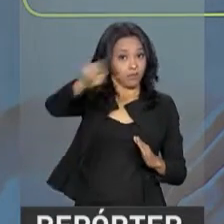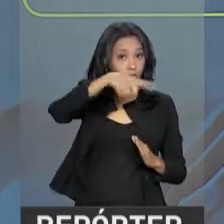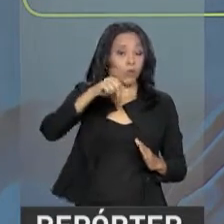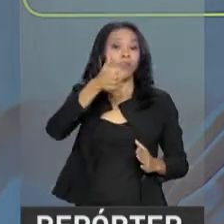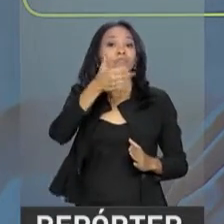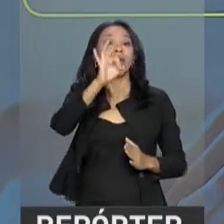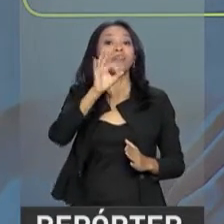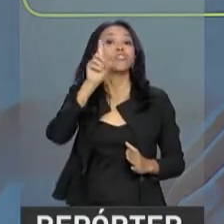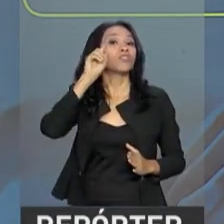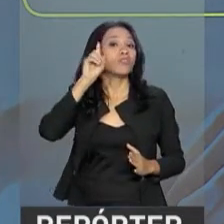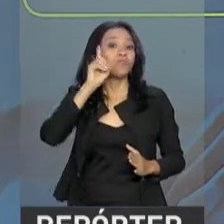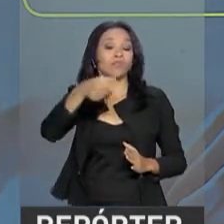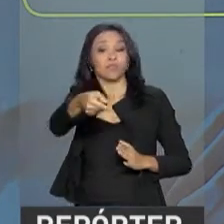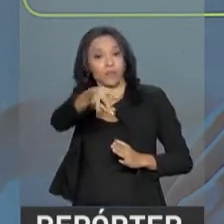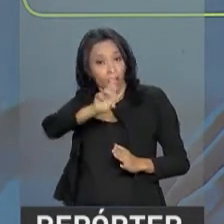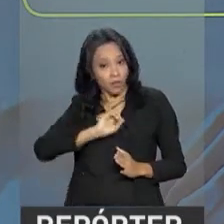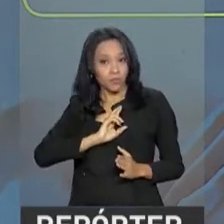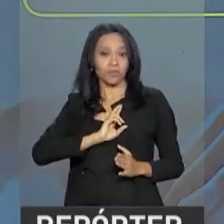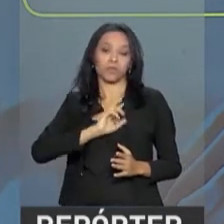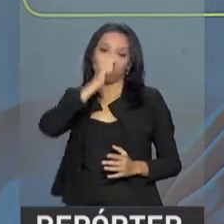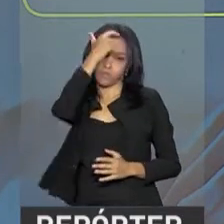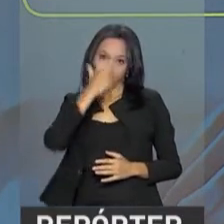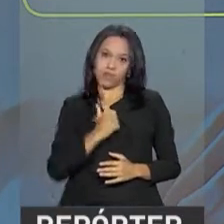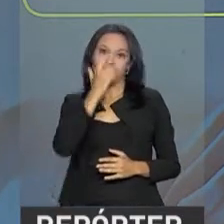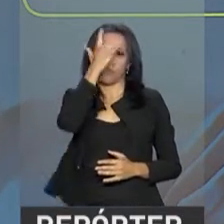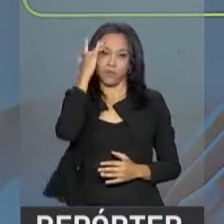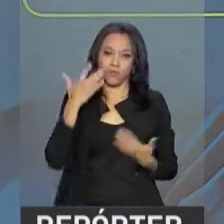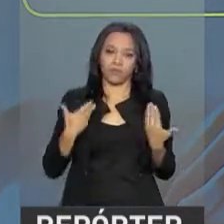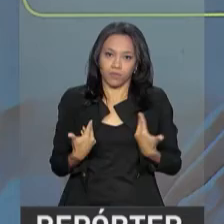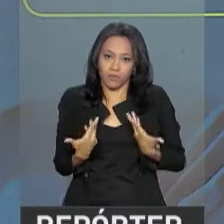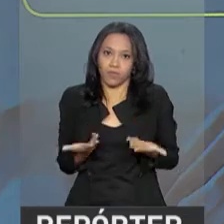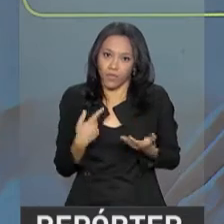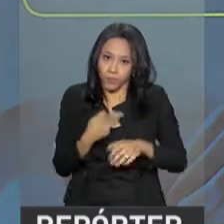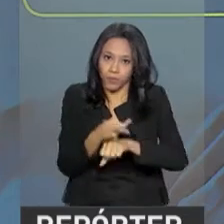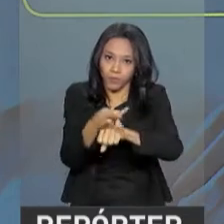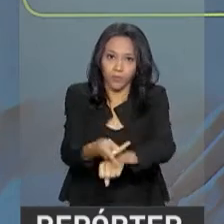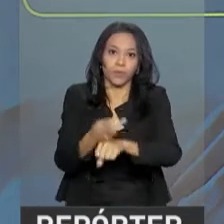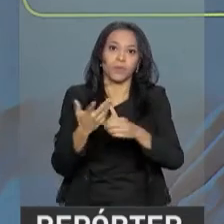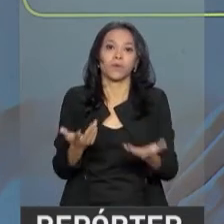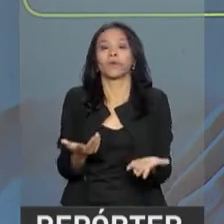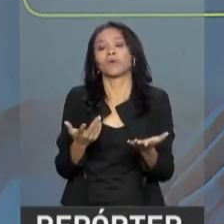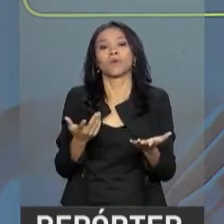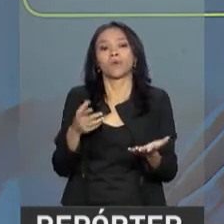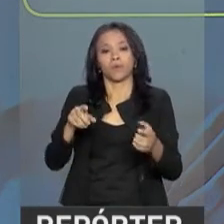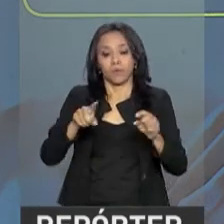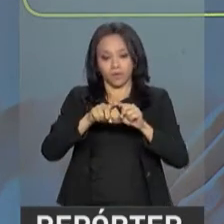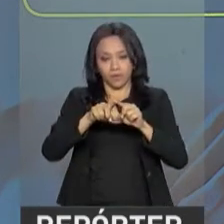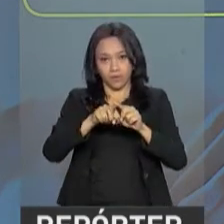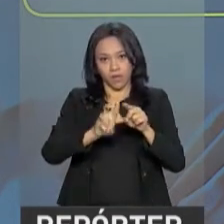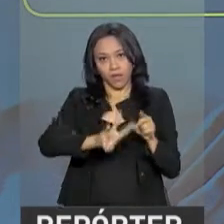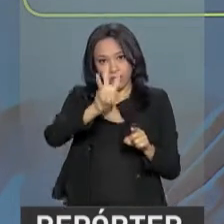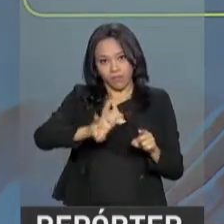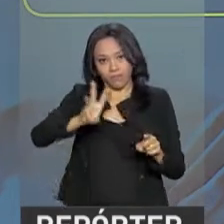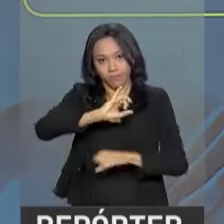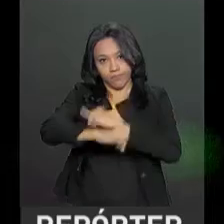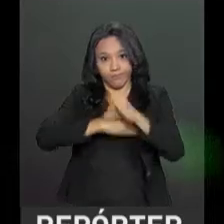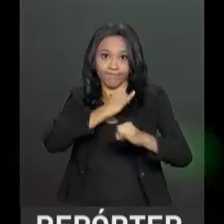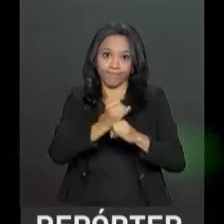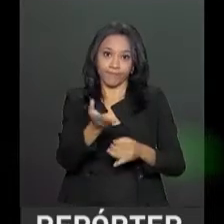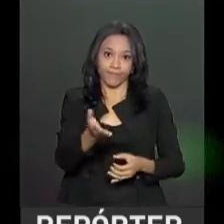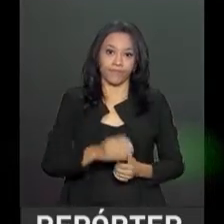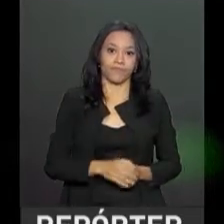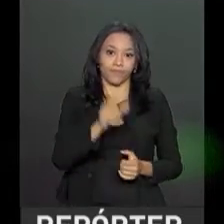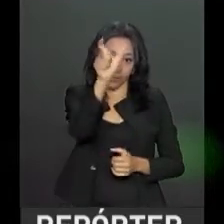para dar um retorno àquele consumidor, àquele cidadão que buscou a plataforma para fazer essa renegociação.